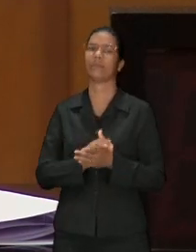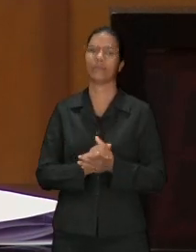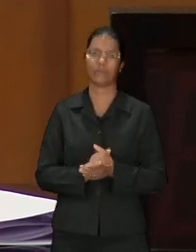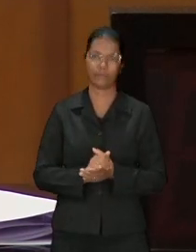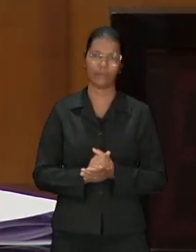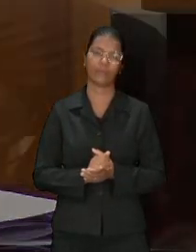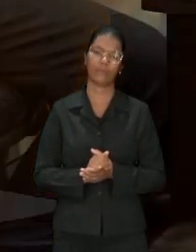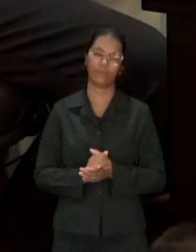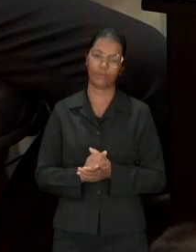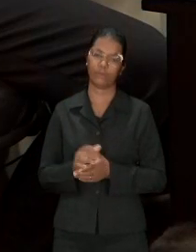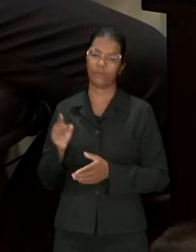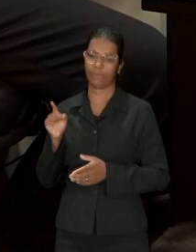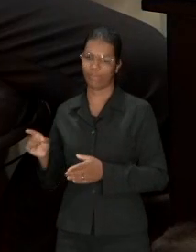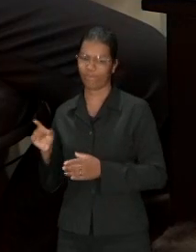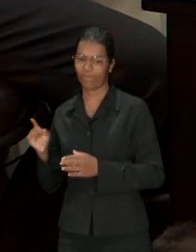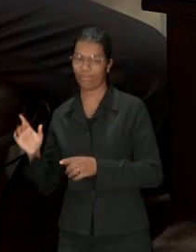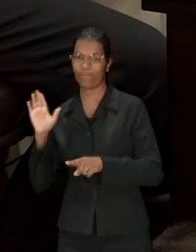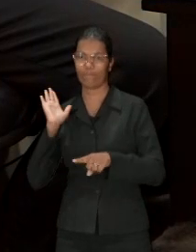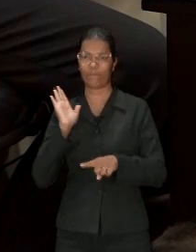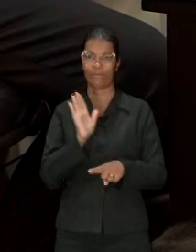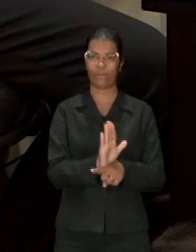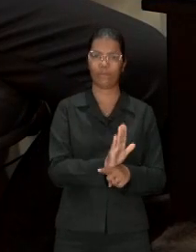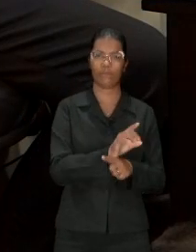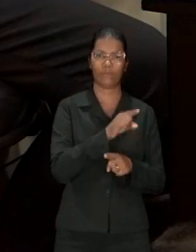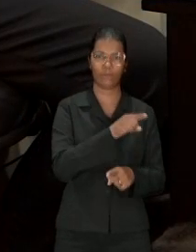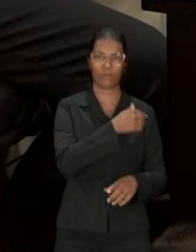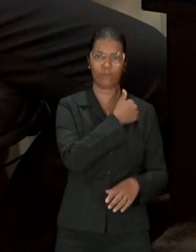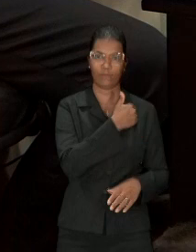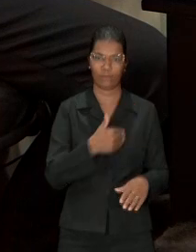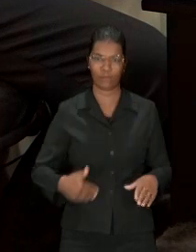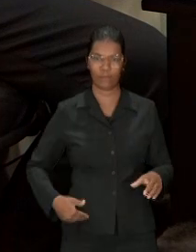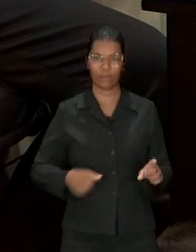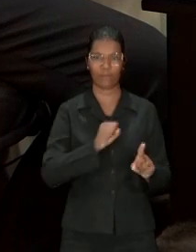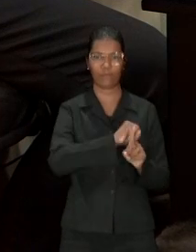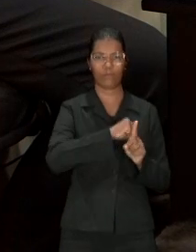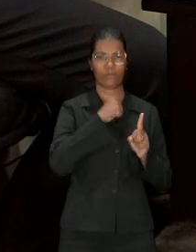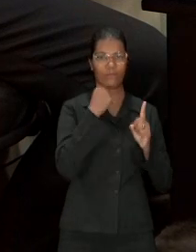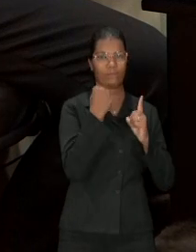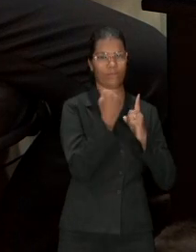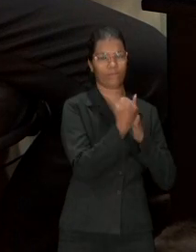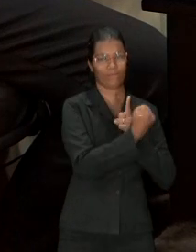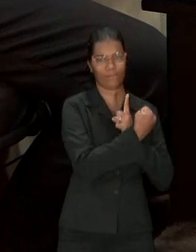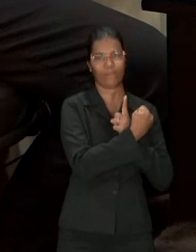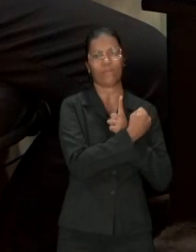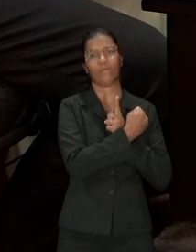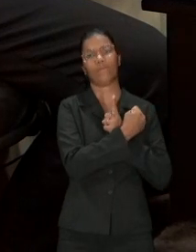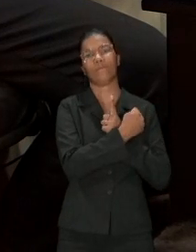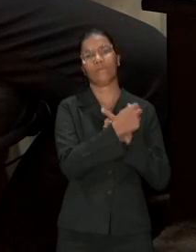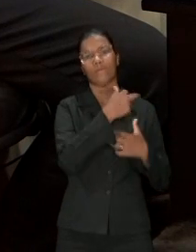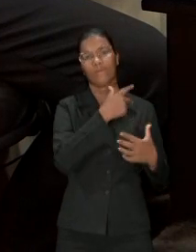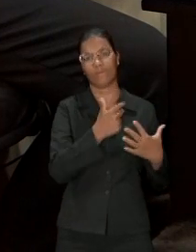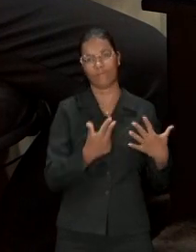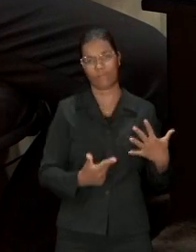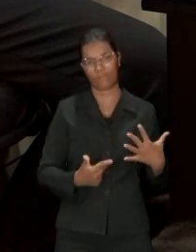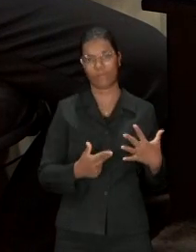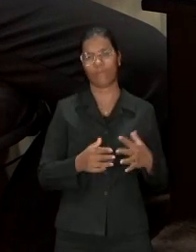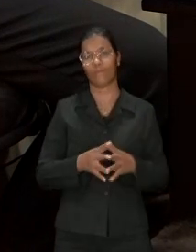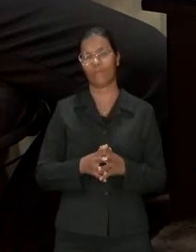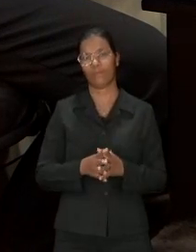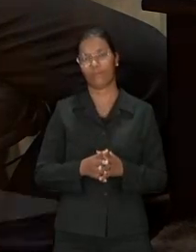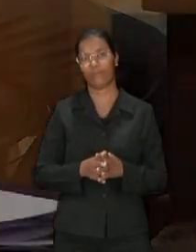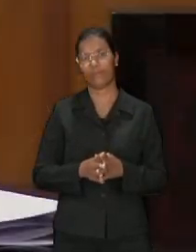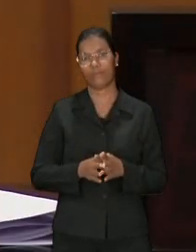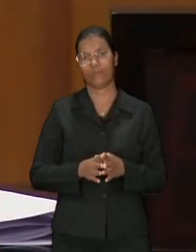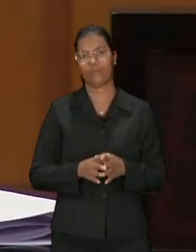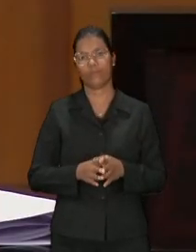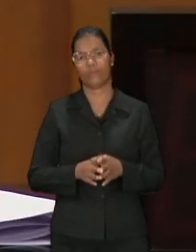incansavelmente para o desenvolvimento político, social e material das pessoas. É nesse contexto